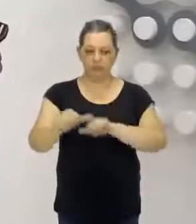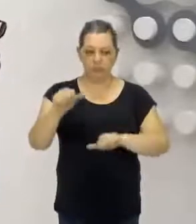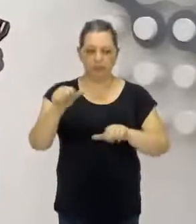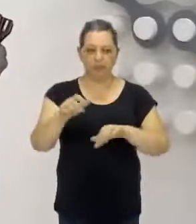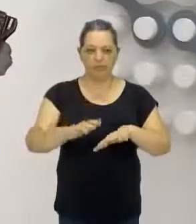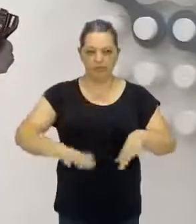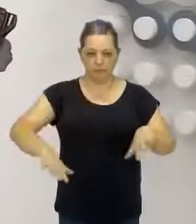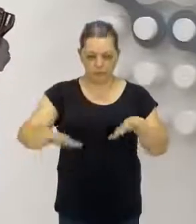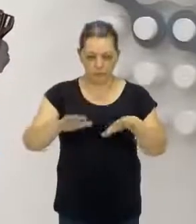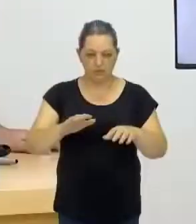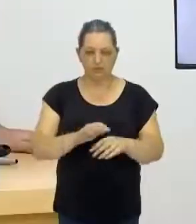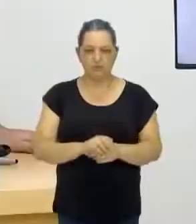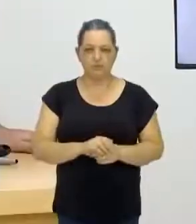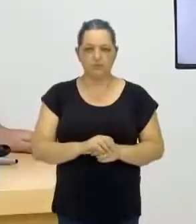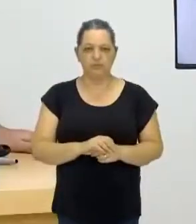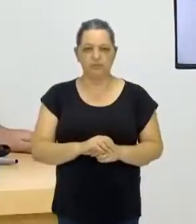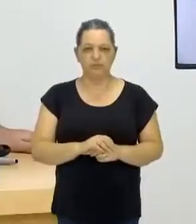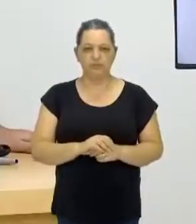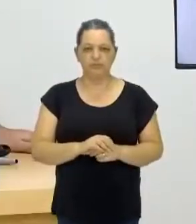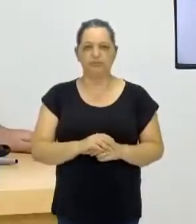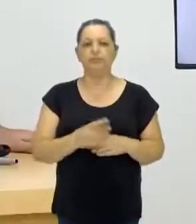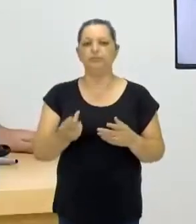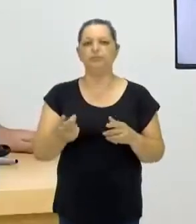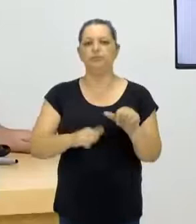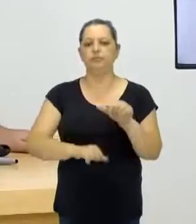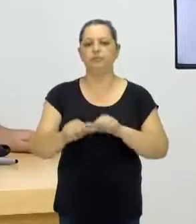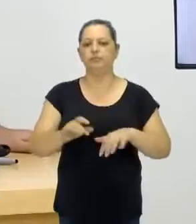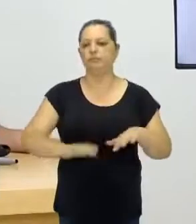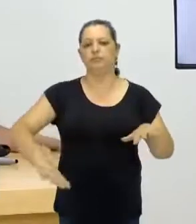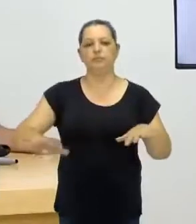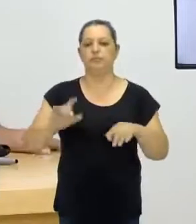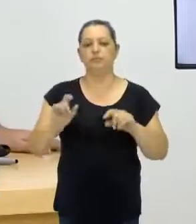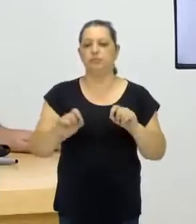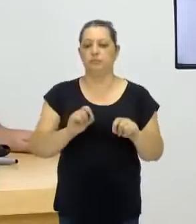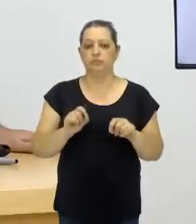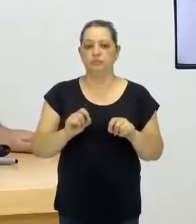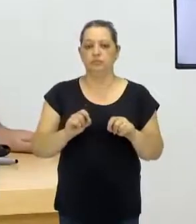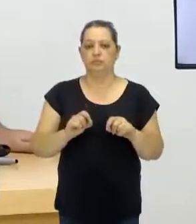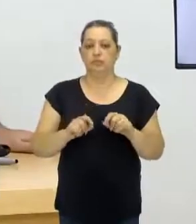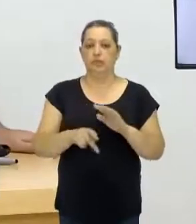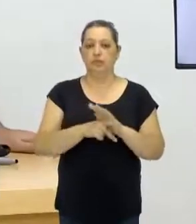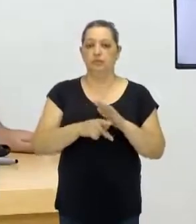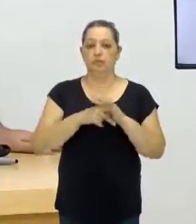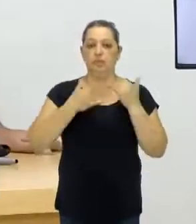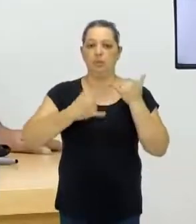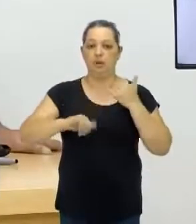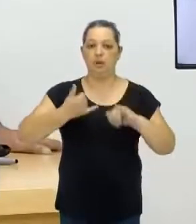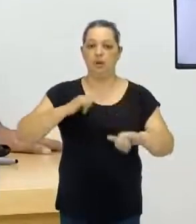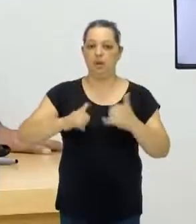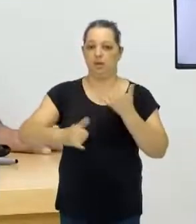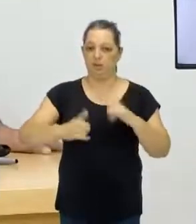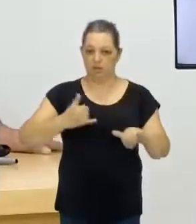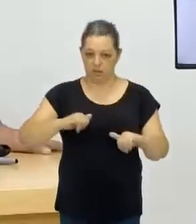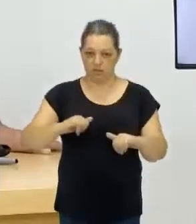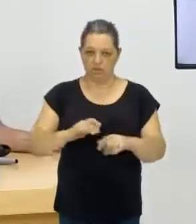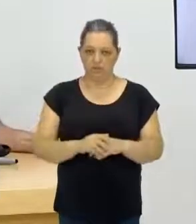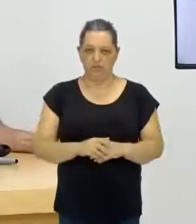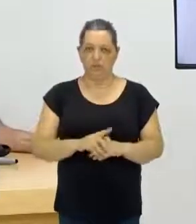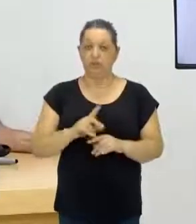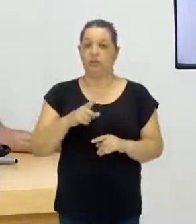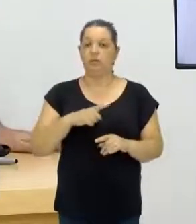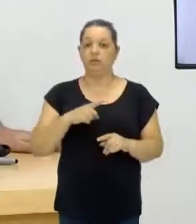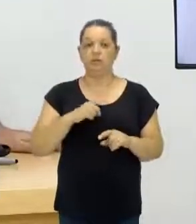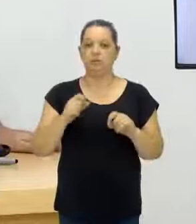aí. Pessoal, e a perturbação do meio, que vai o quê? O que a onda faz? Ela transmite energia, mas não